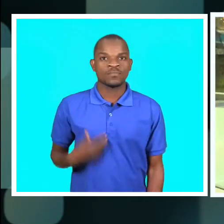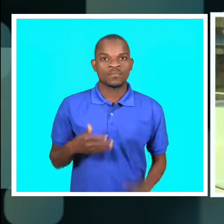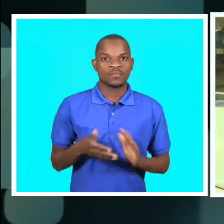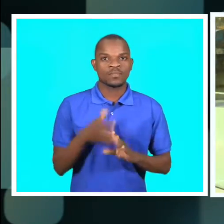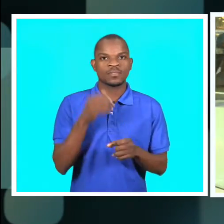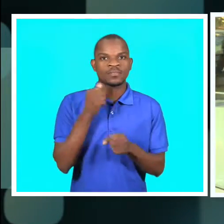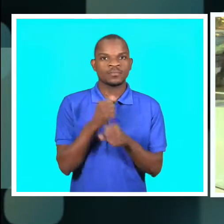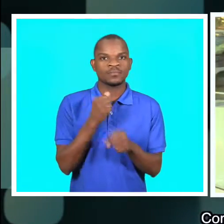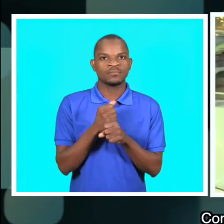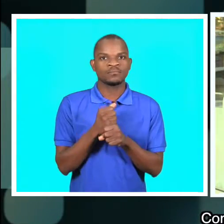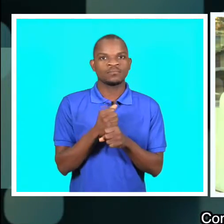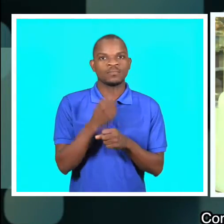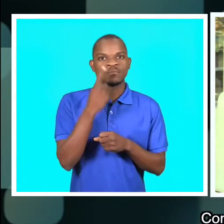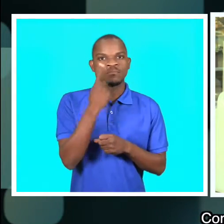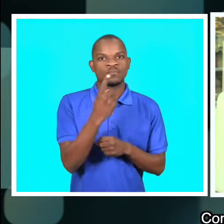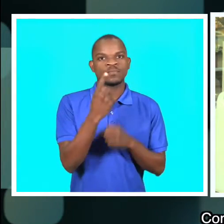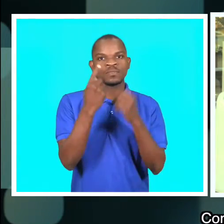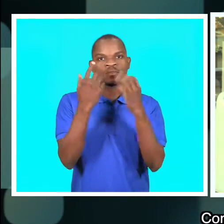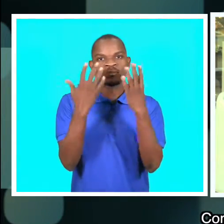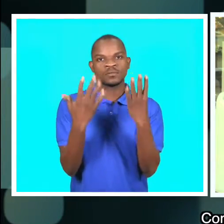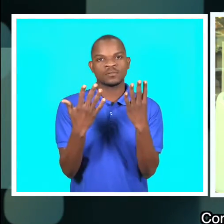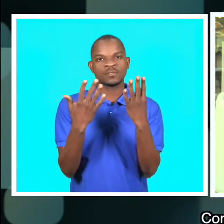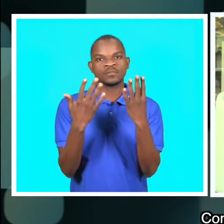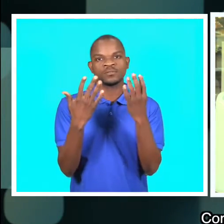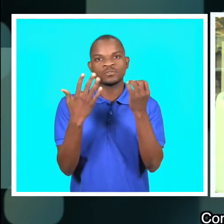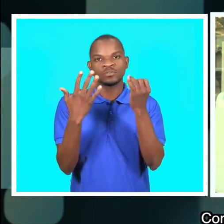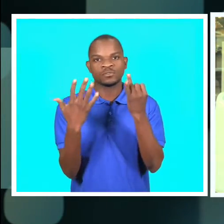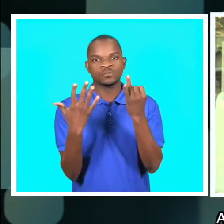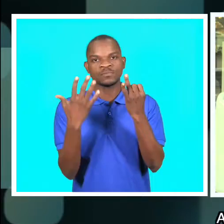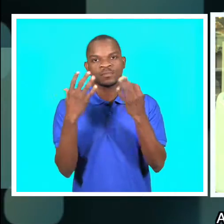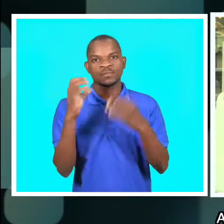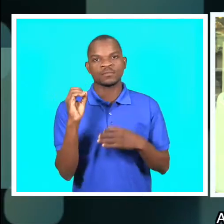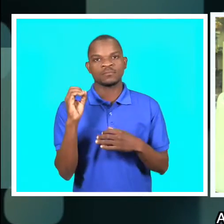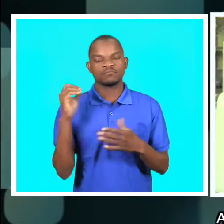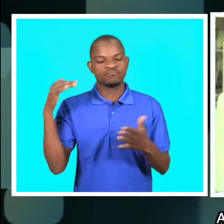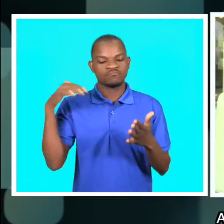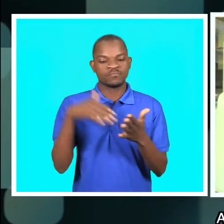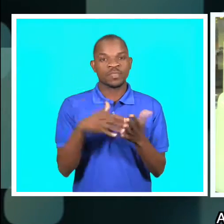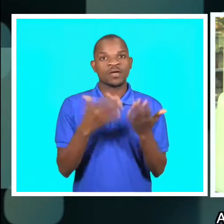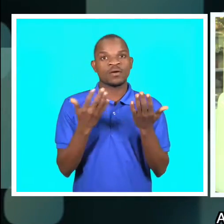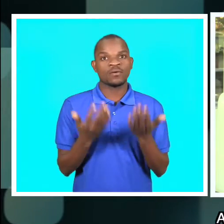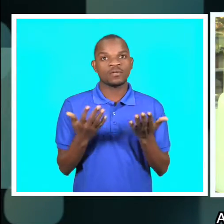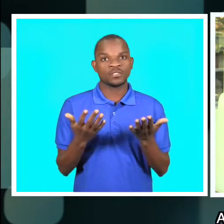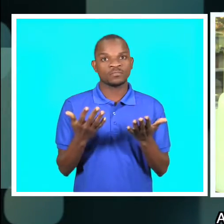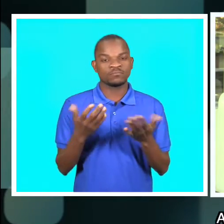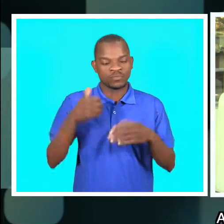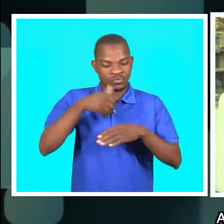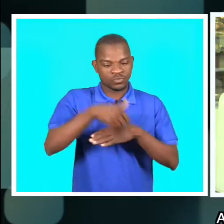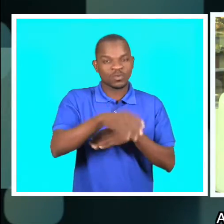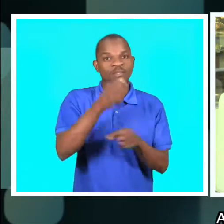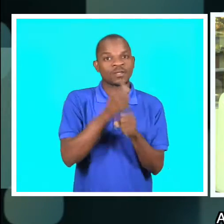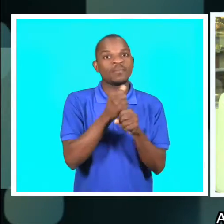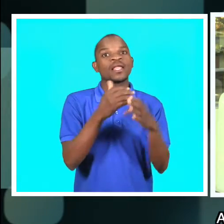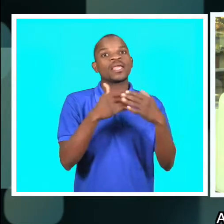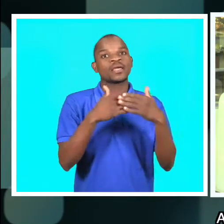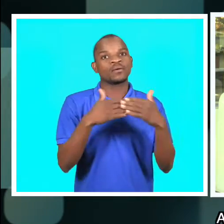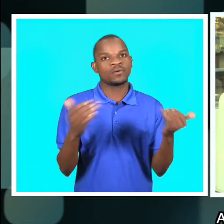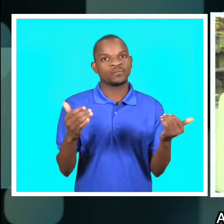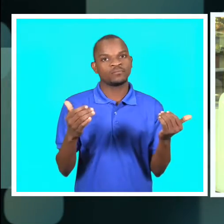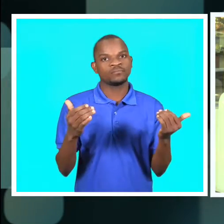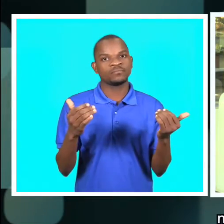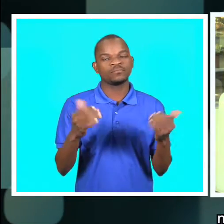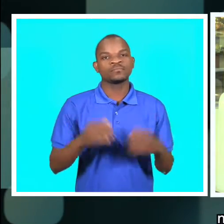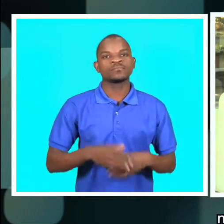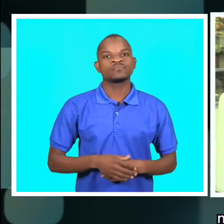Esse curso de trabalho a trabalhar, até hoje, estou no mesmo